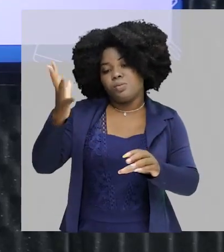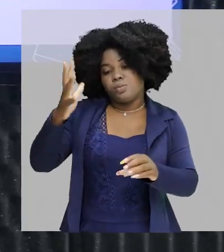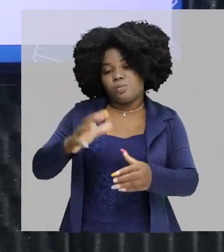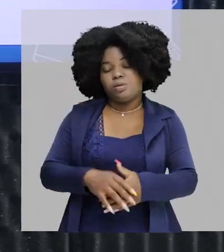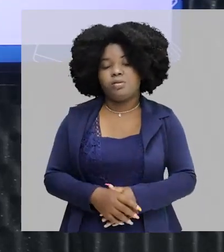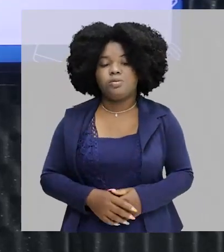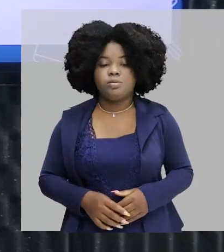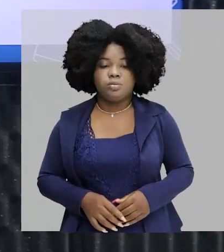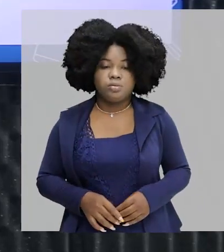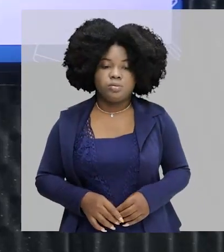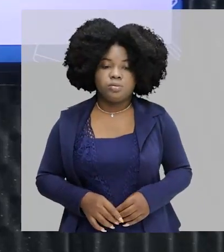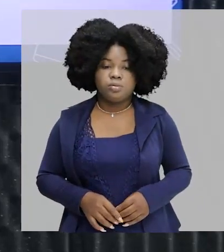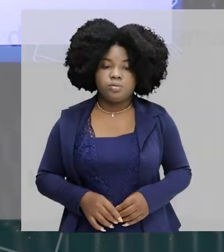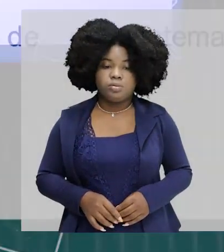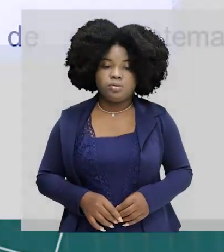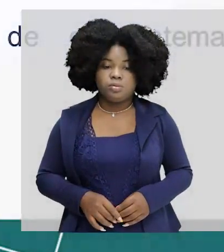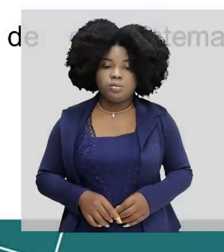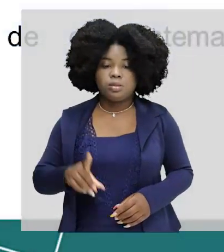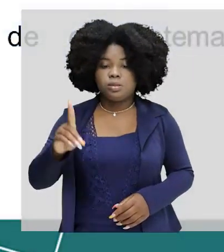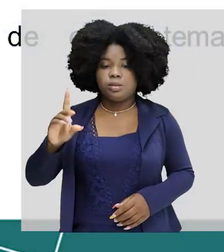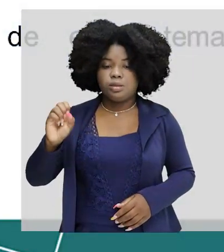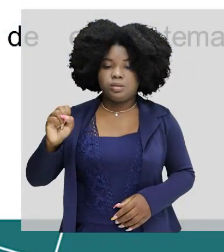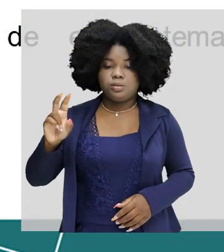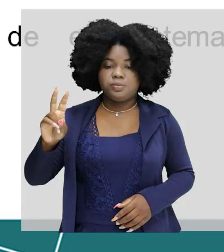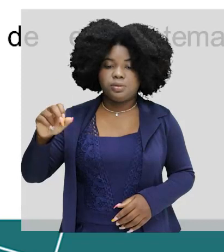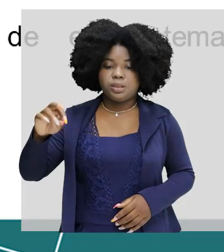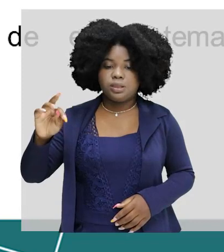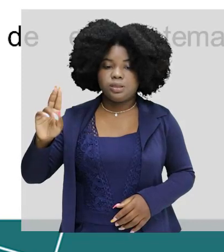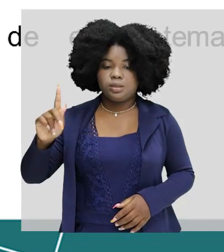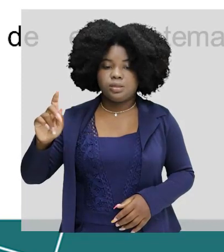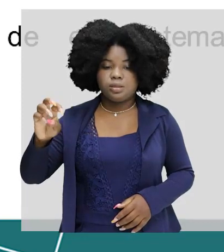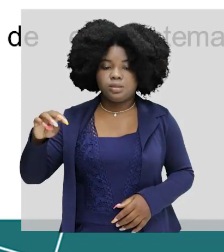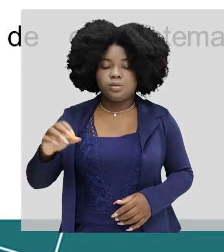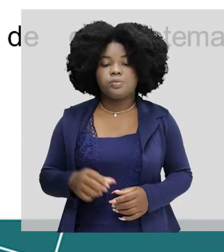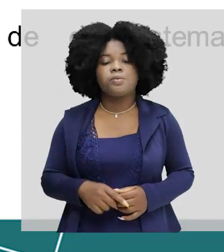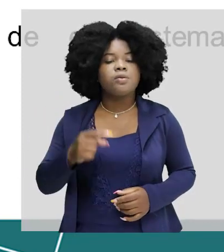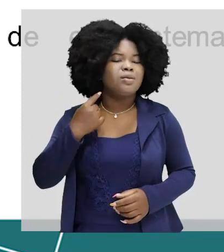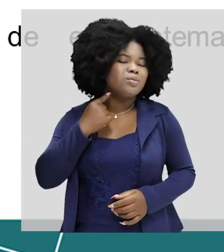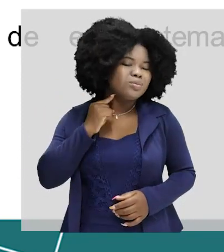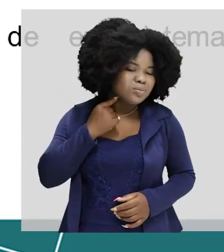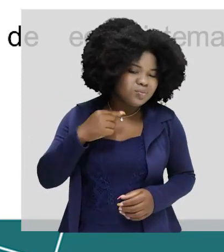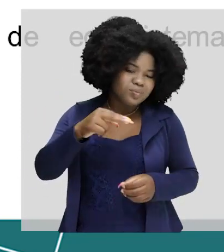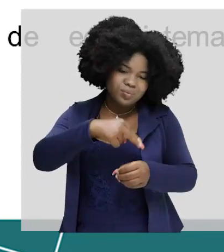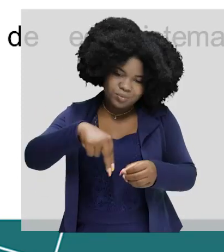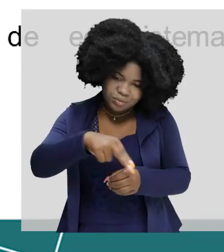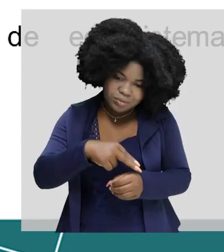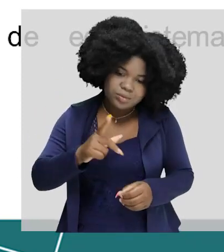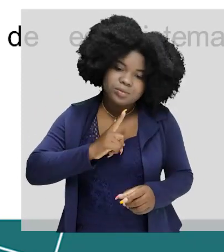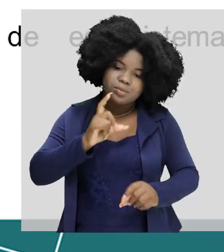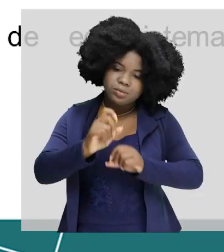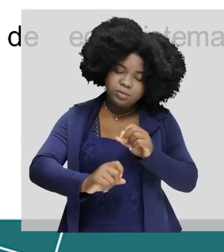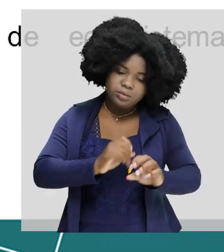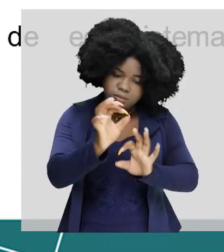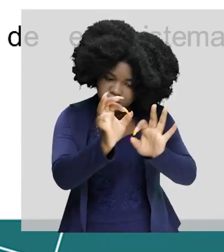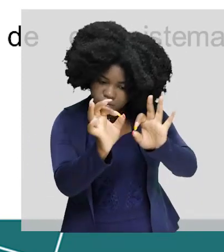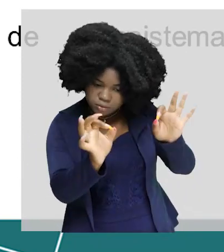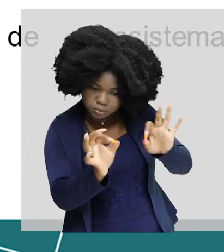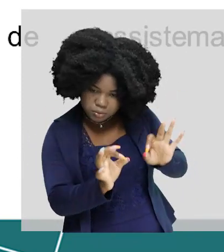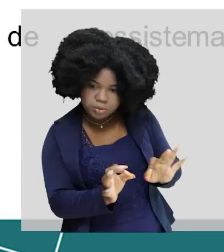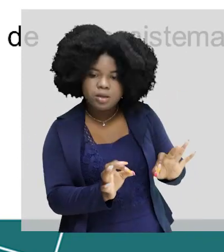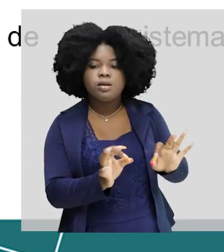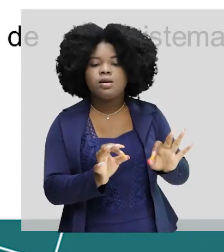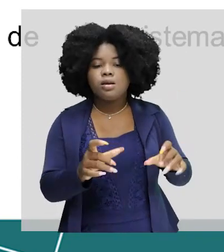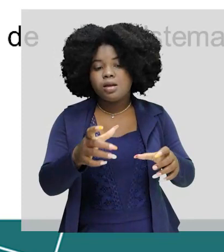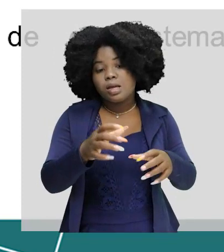climáticos. Desvantagens, olha só, o lixo nuclear radioativo deve ser armazenado